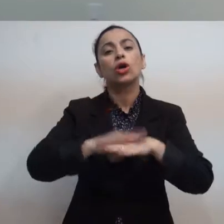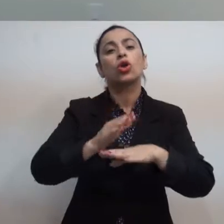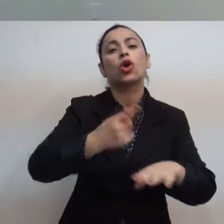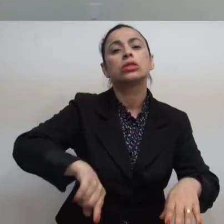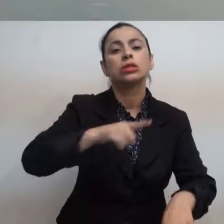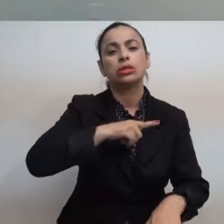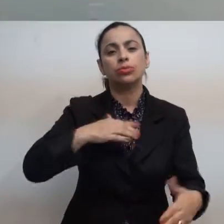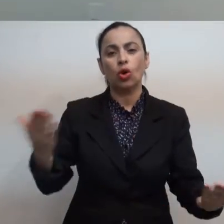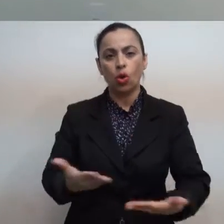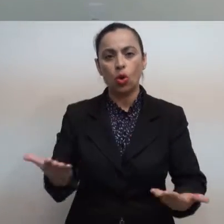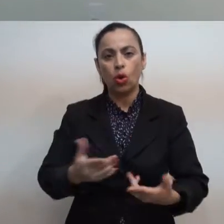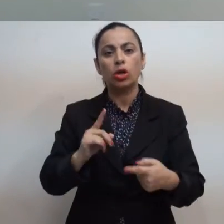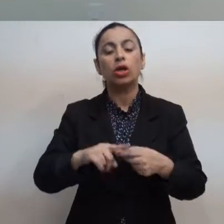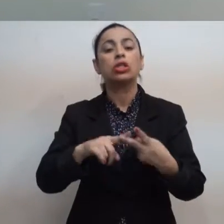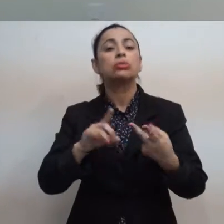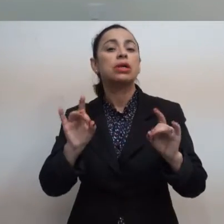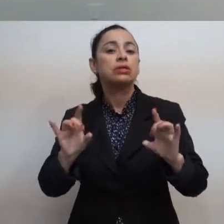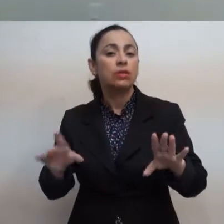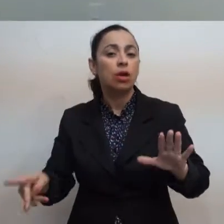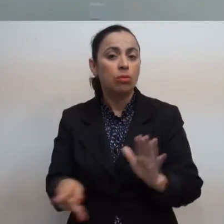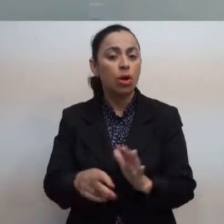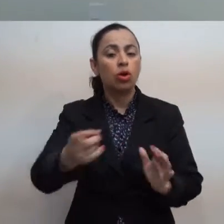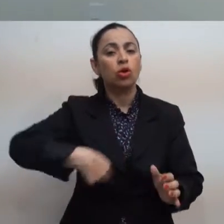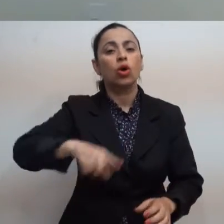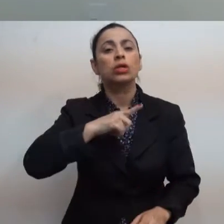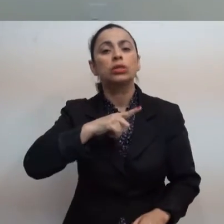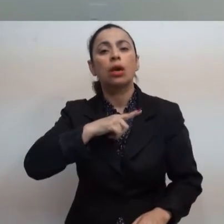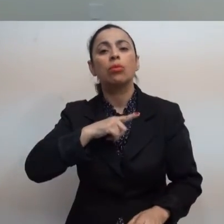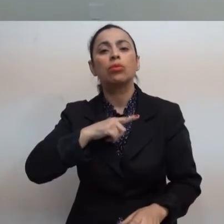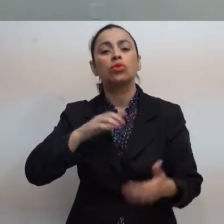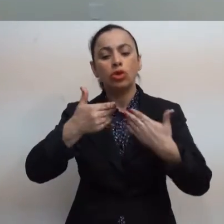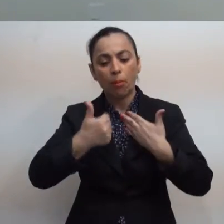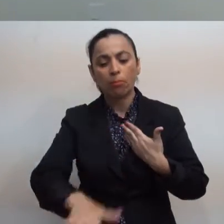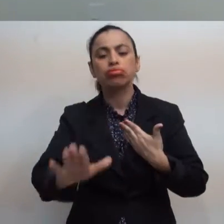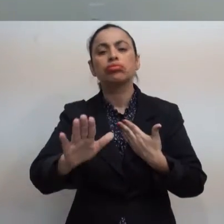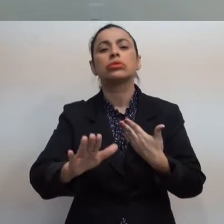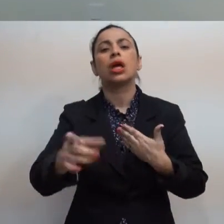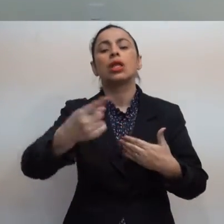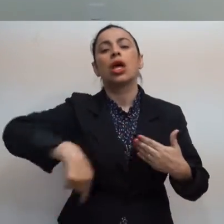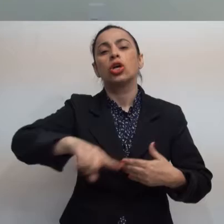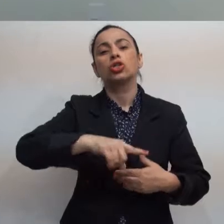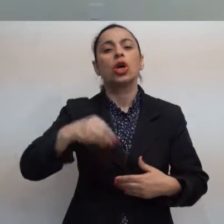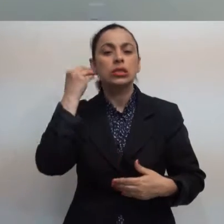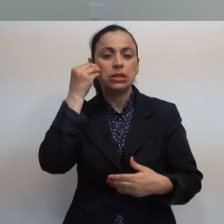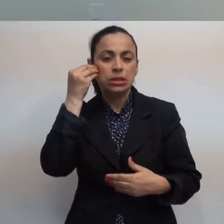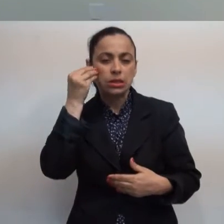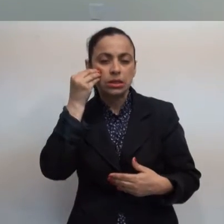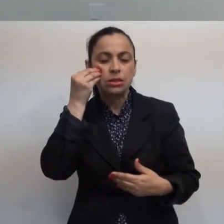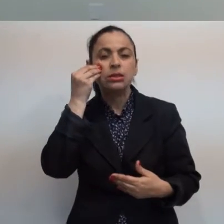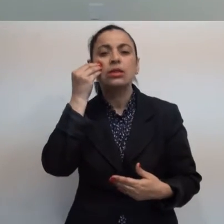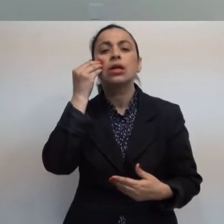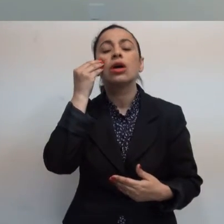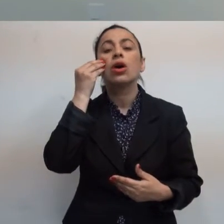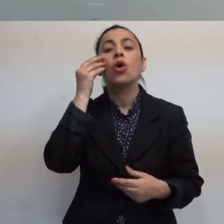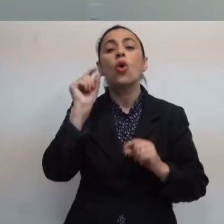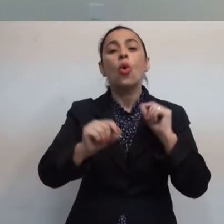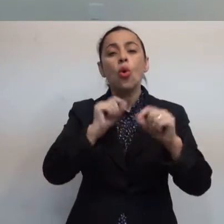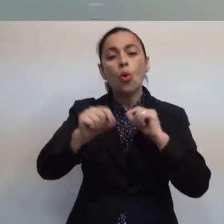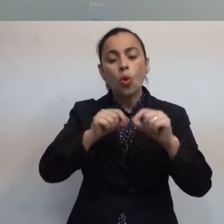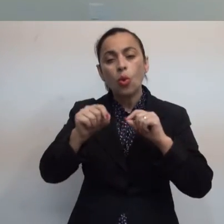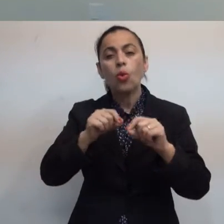termos as ações que nós temos hoje e as especificidades que nós temos a partir das nossas